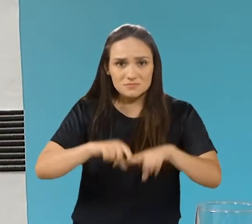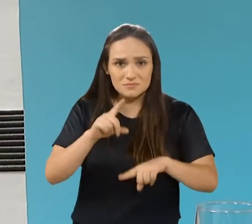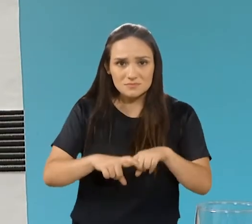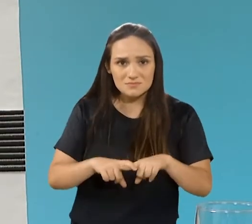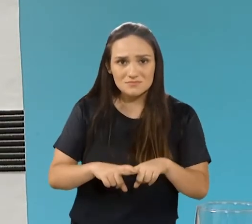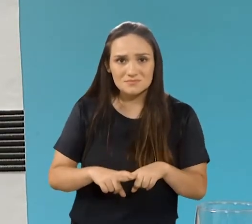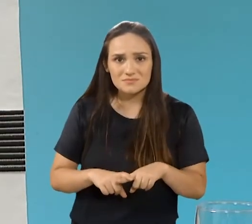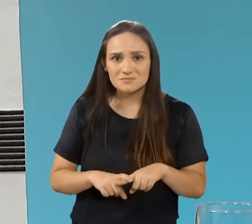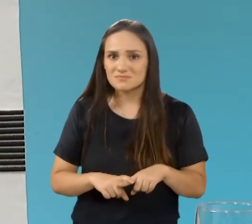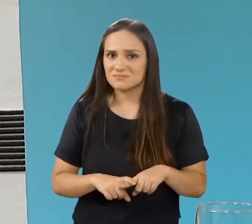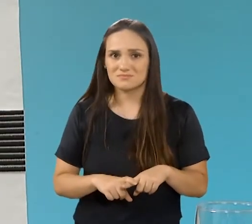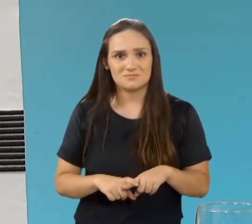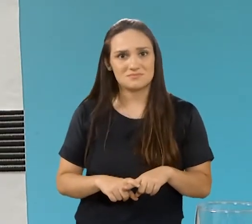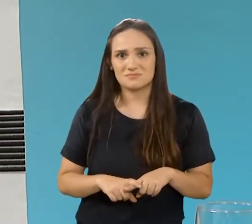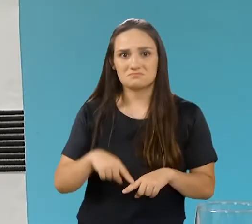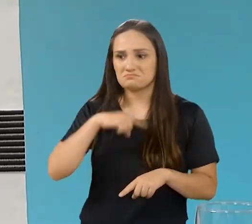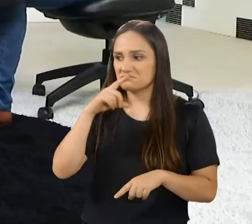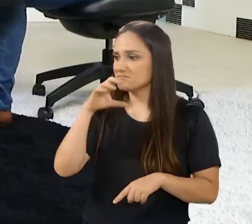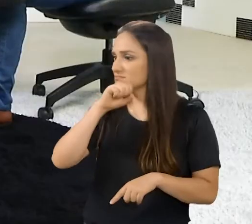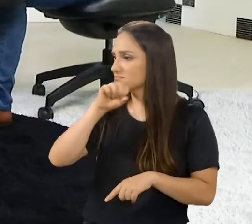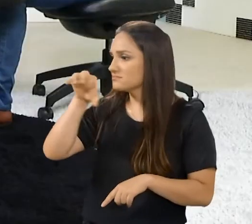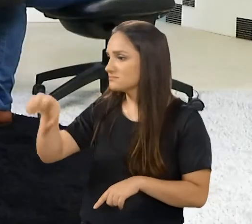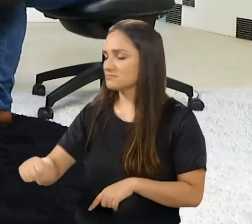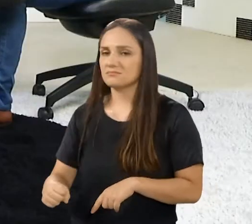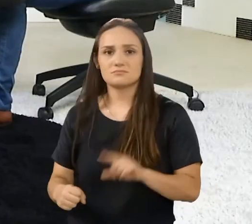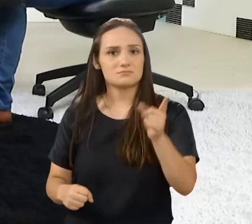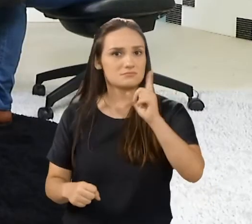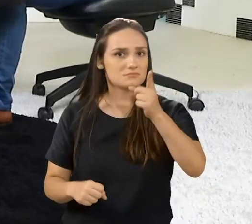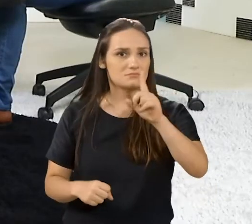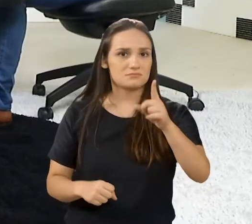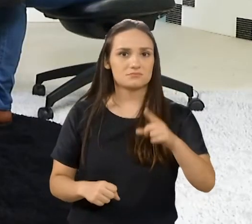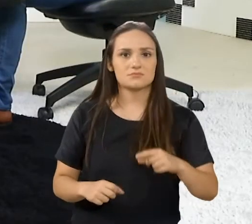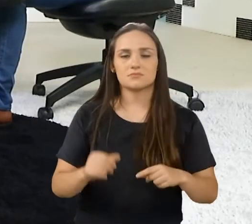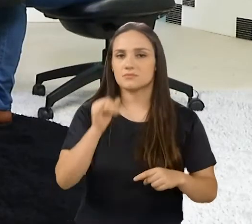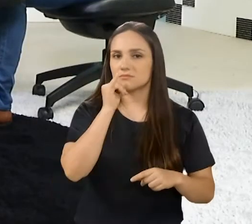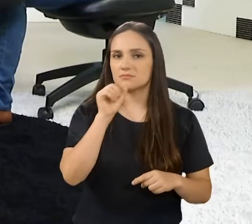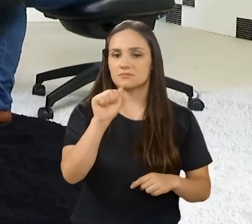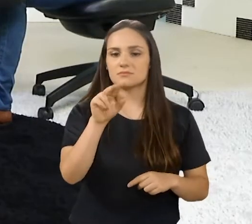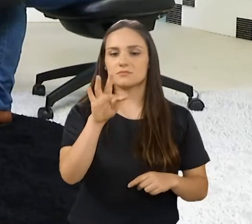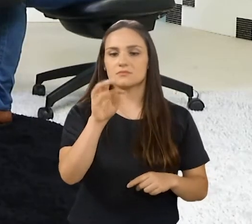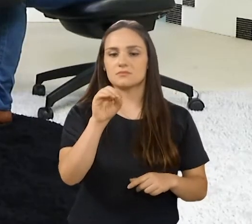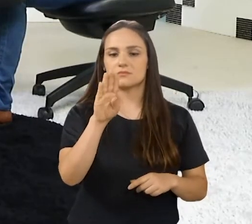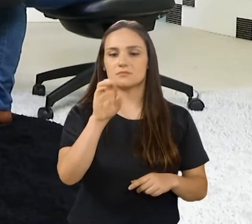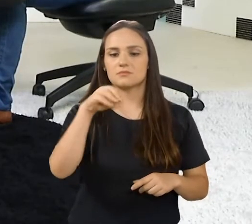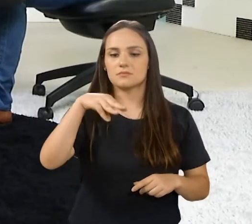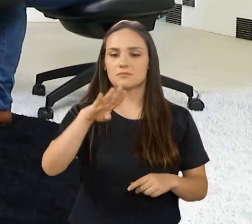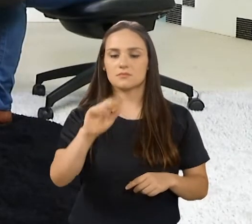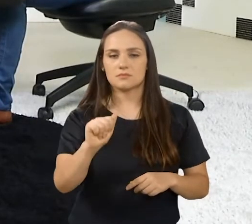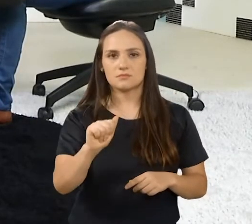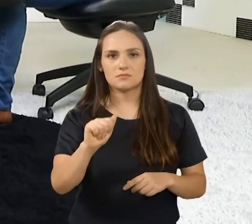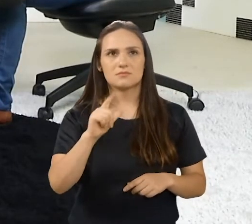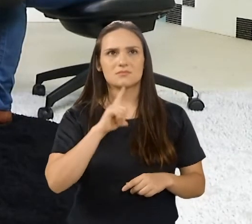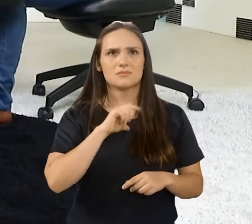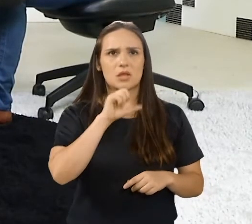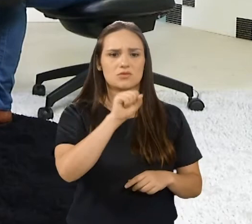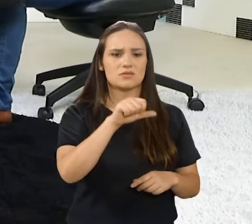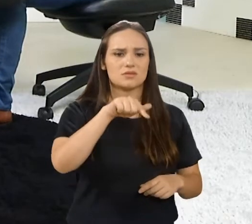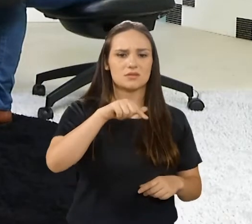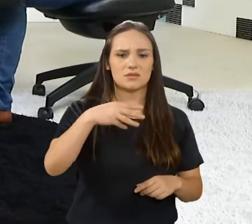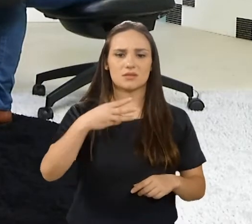não estão disponíveis assim que você chega e compra. Sim. Um autobomba florestal, por exemplo, custa hoje R$ 873